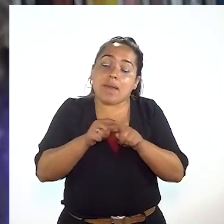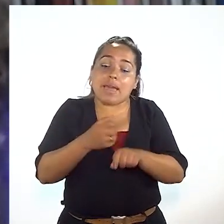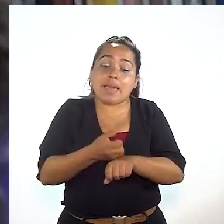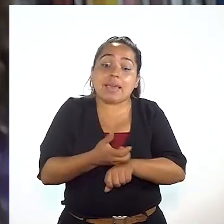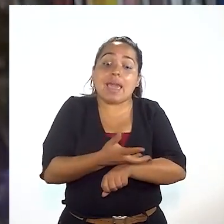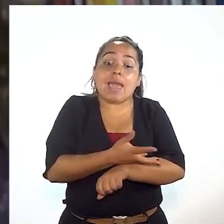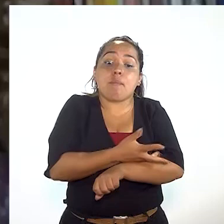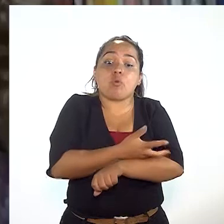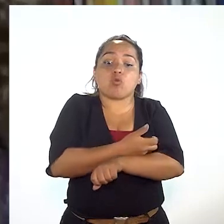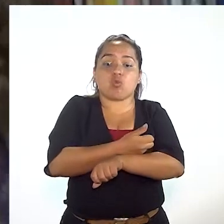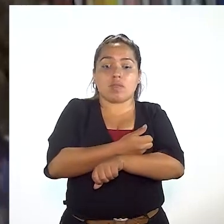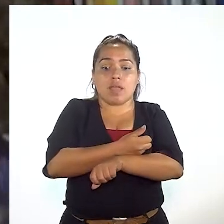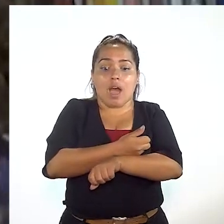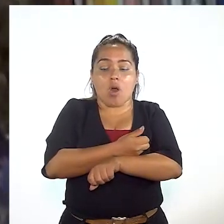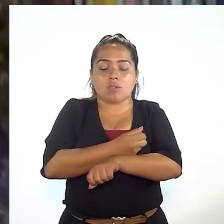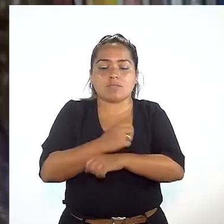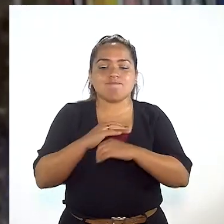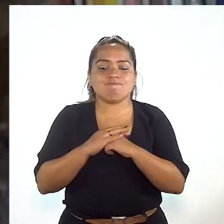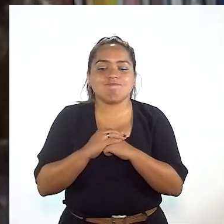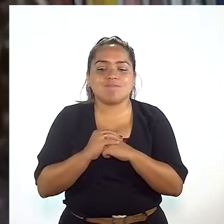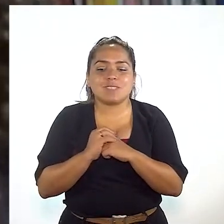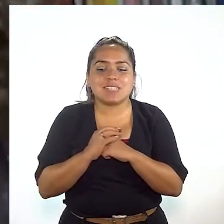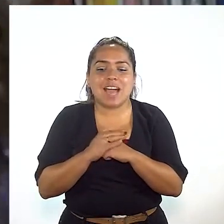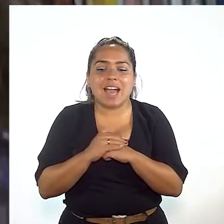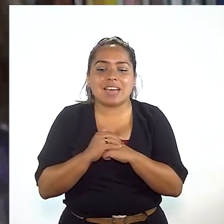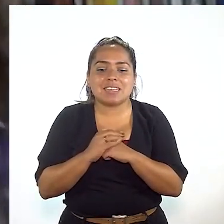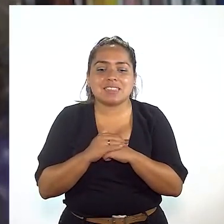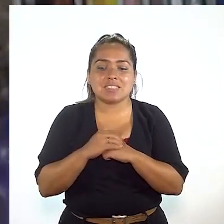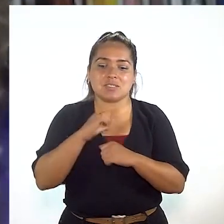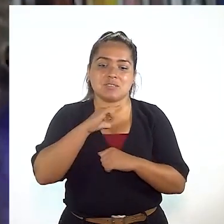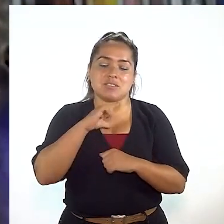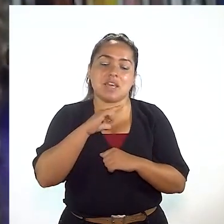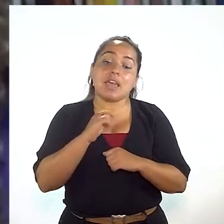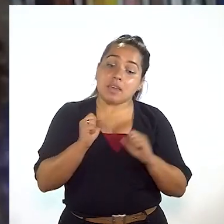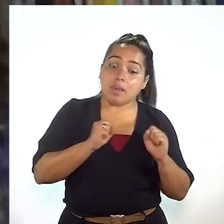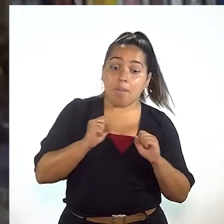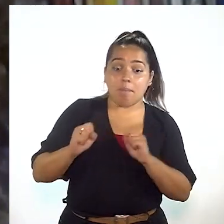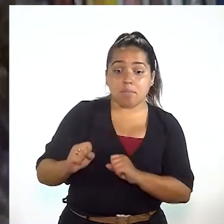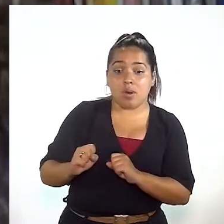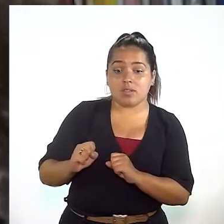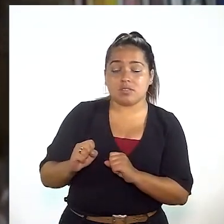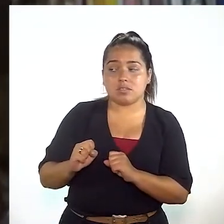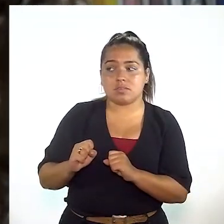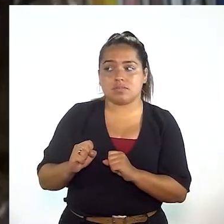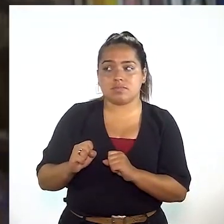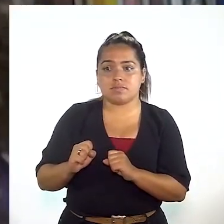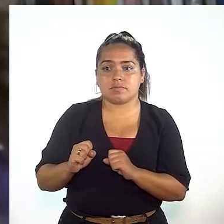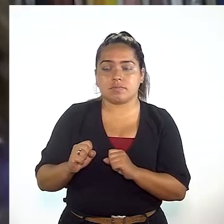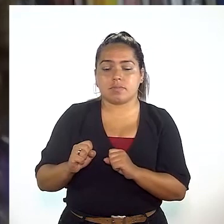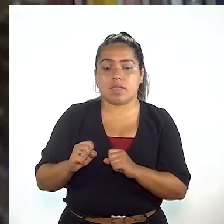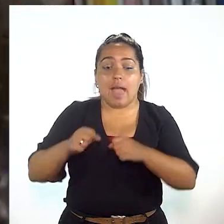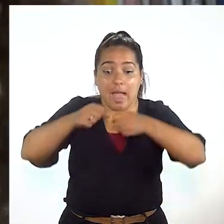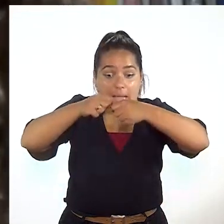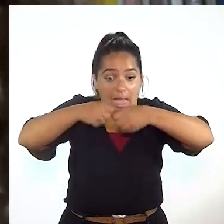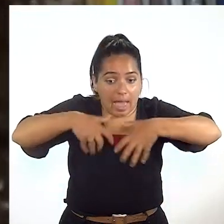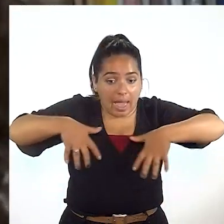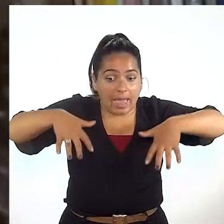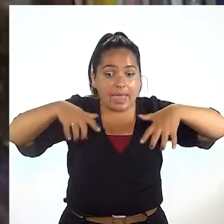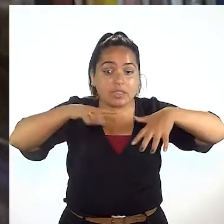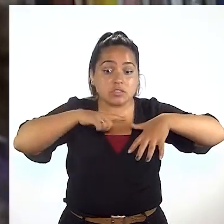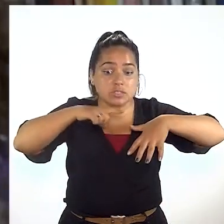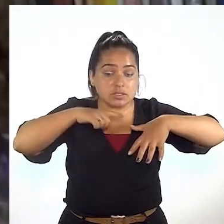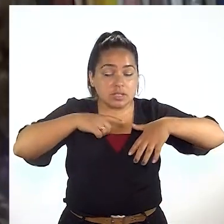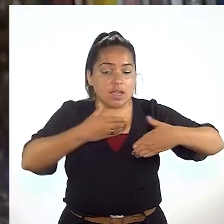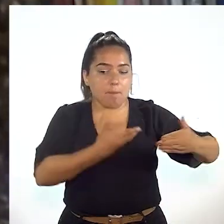só o suporte econômico, é o suporte emocional, né? É o suporte do afeto, do carinho, que